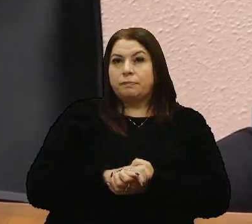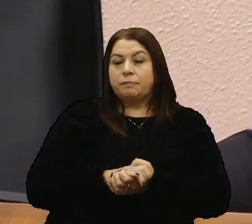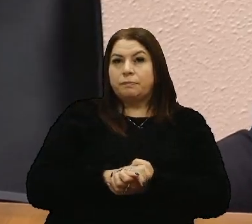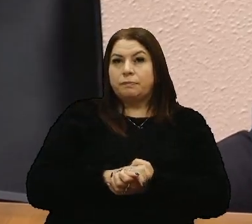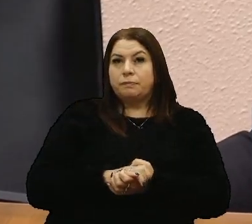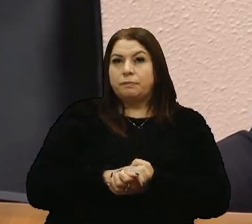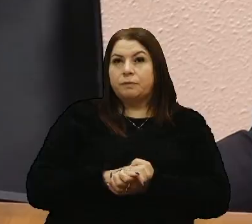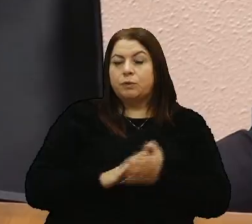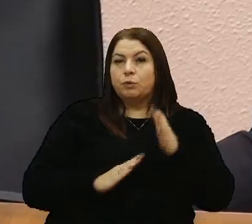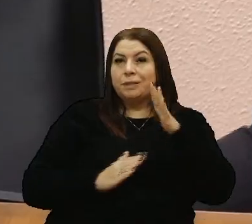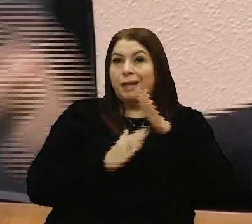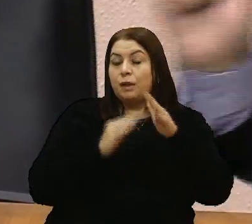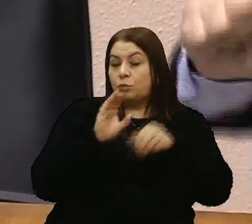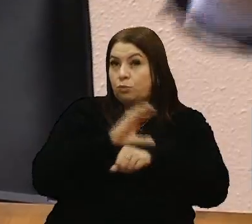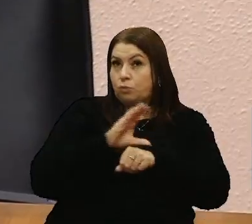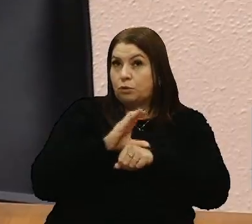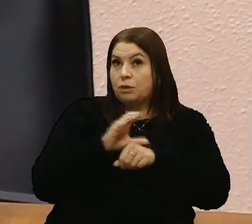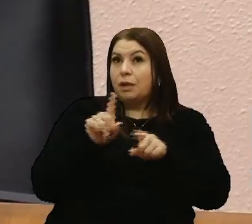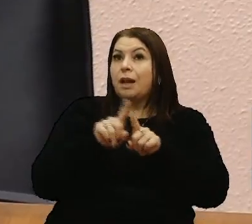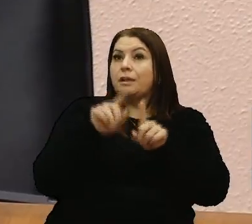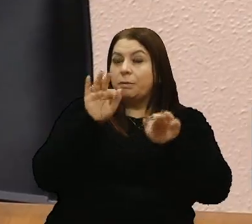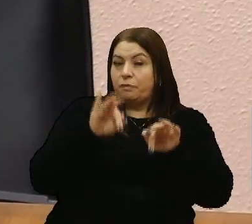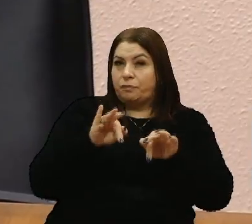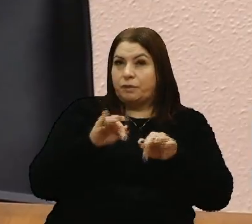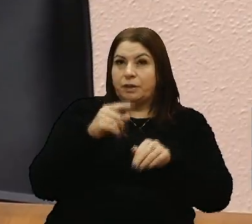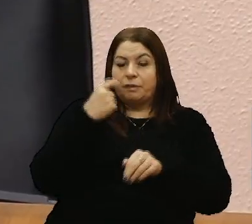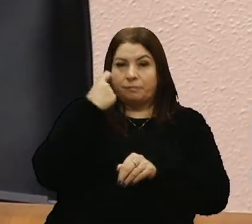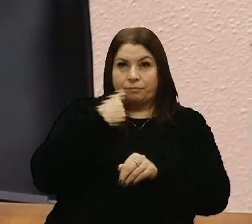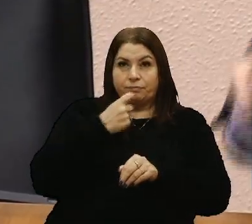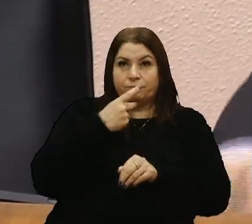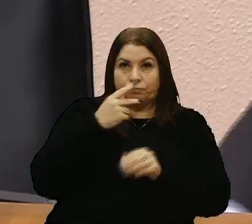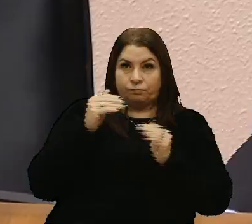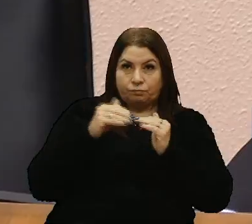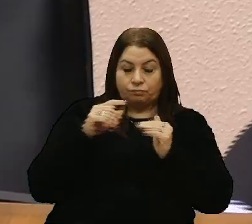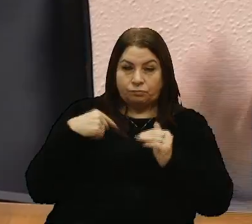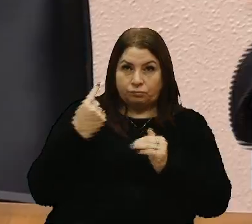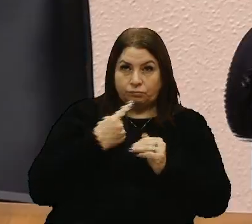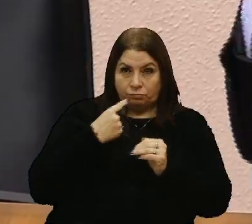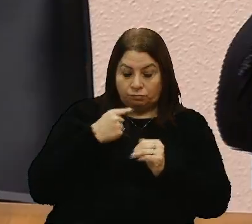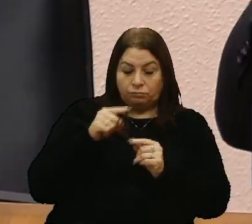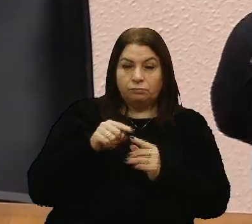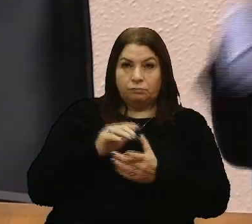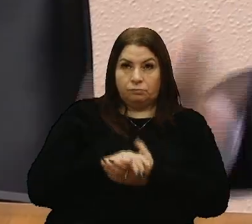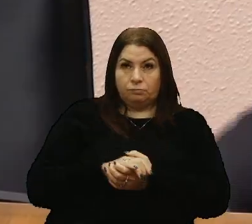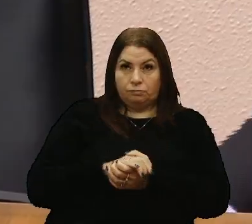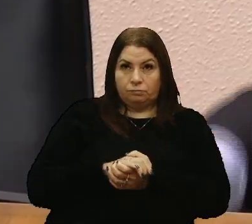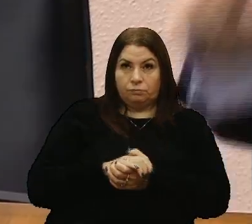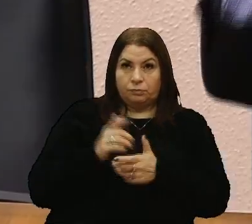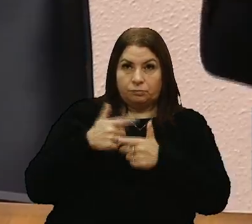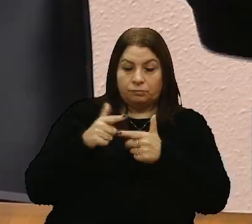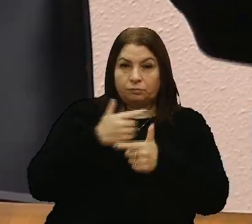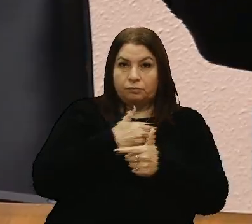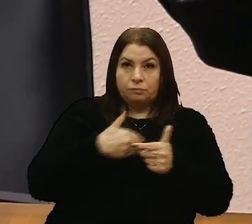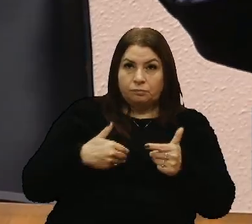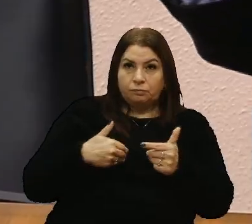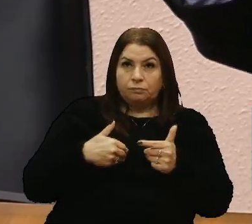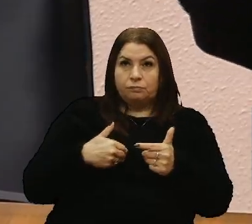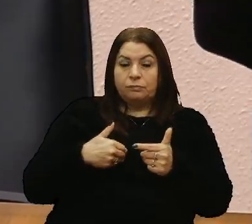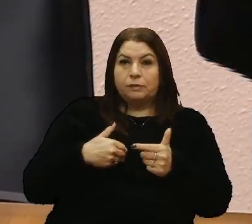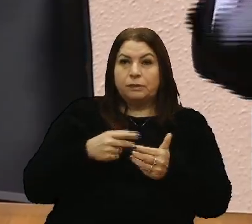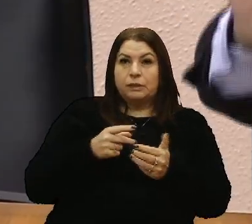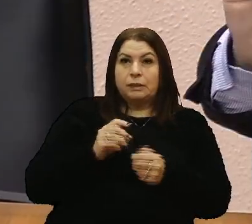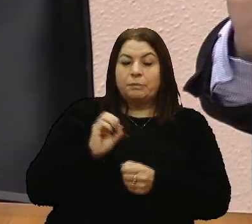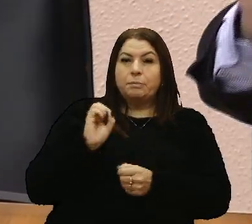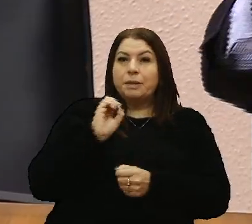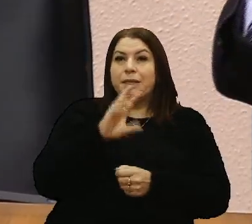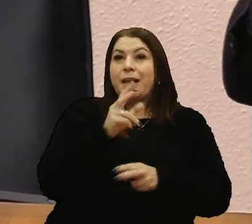do teto constitucional. Mas tem outra. E por fim, vereador Caleb, já que o senhor concorda com nós dos problemas do governo, se